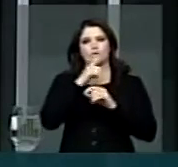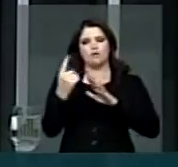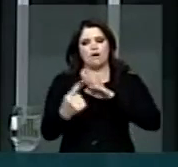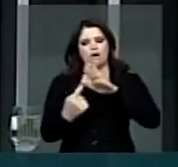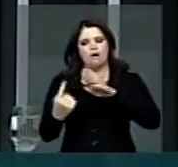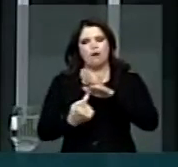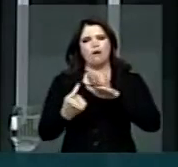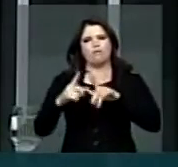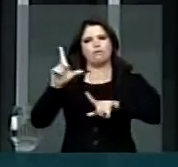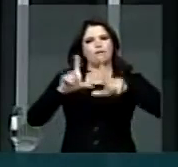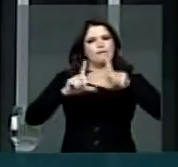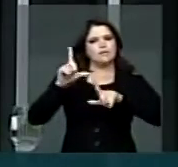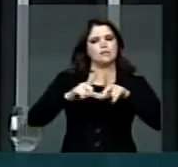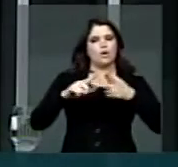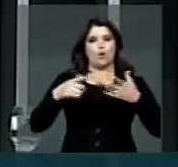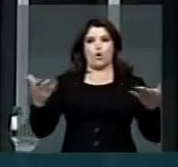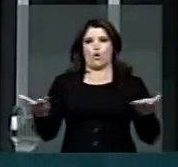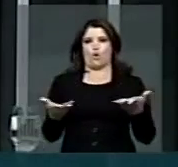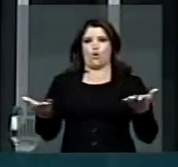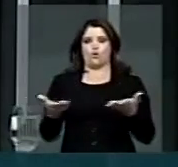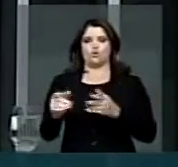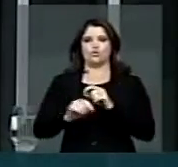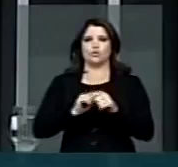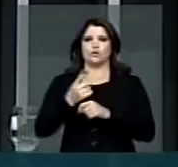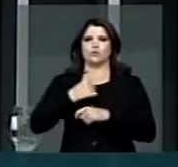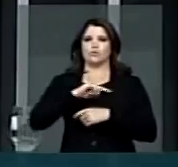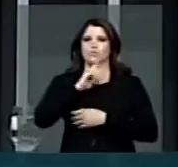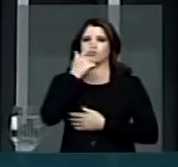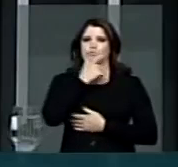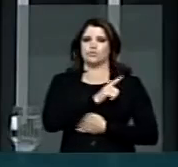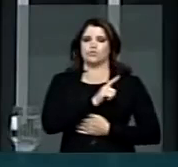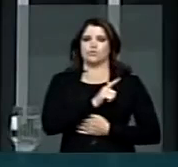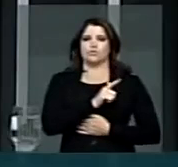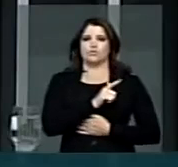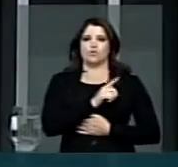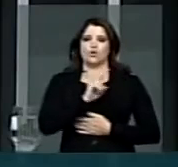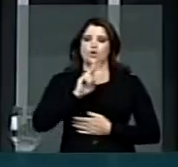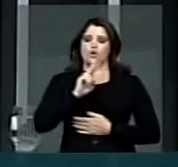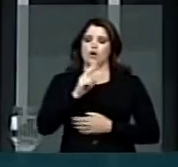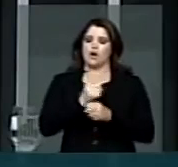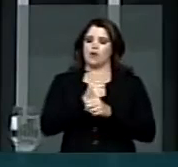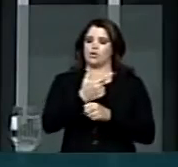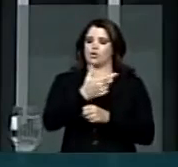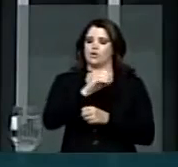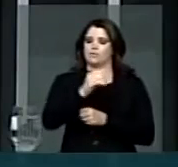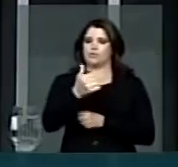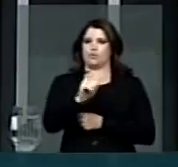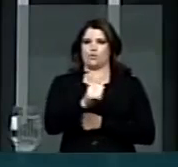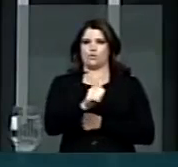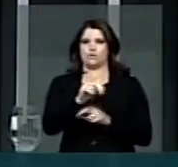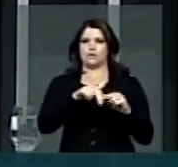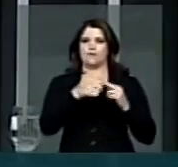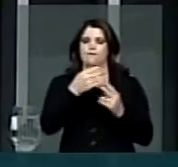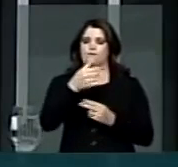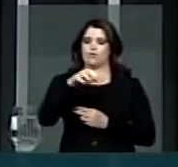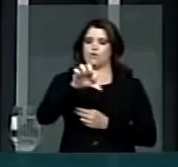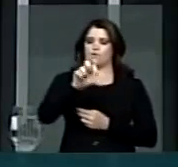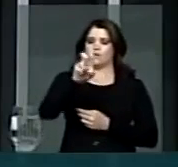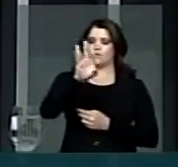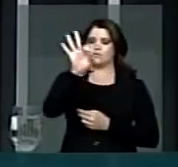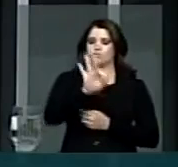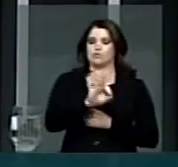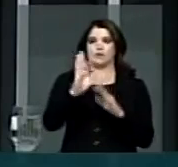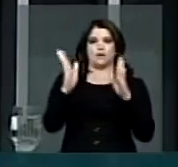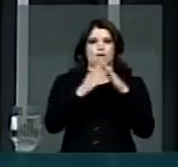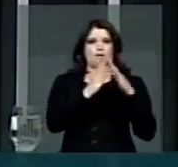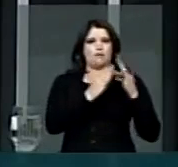lavar, televisores. Hoje, nós chegamos a 2011 com 95% dos